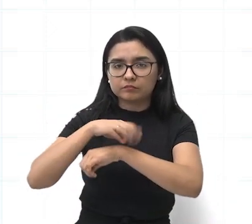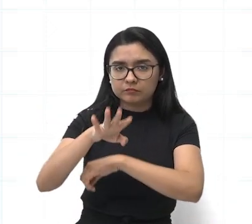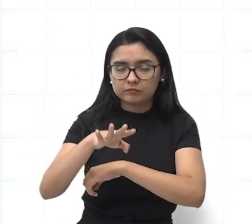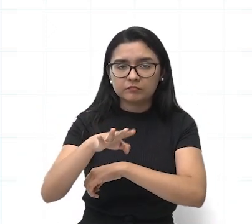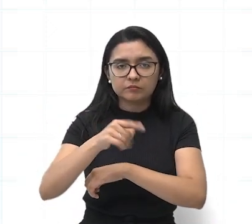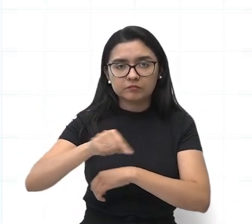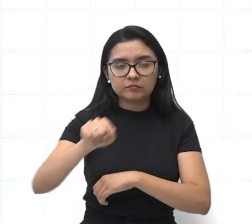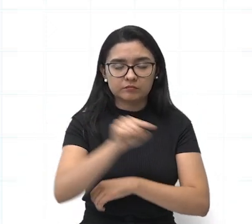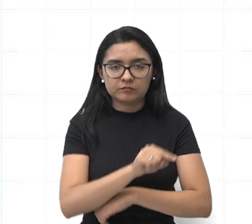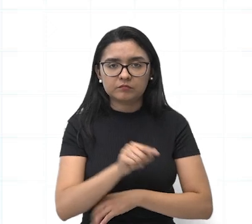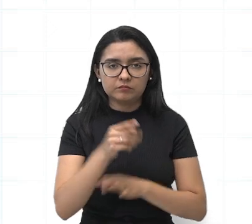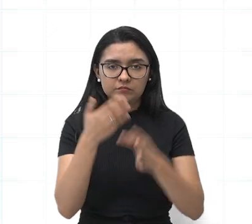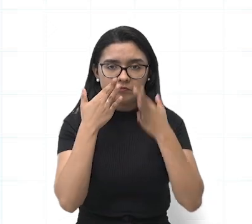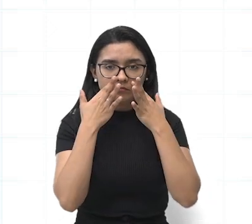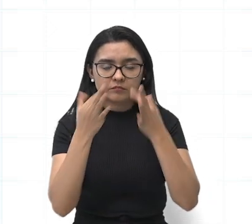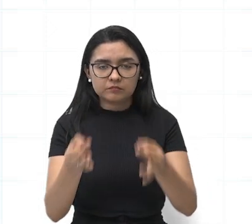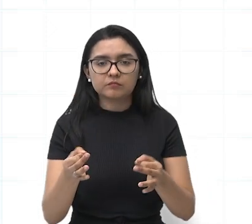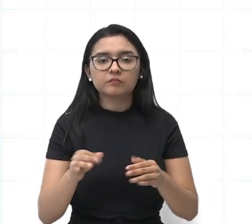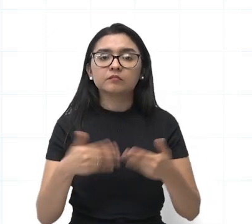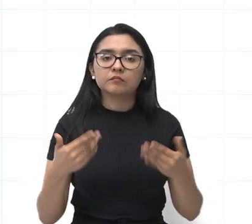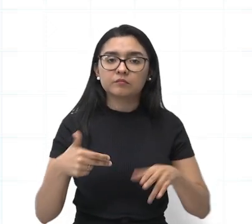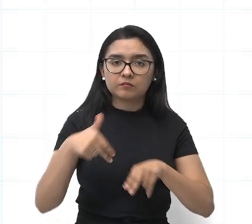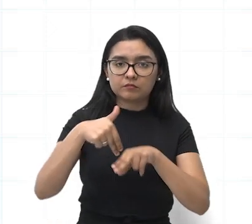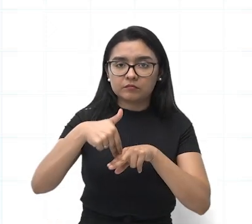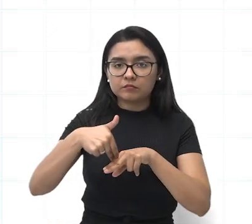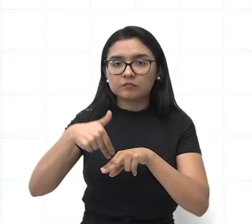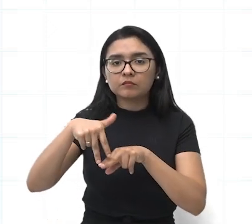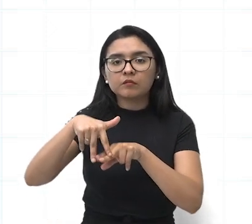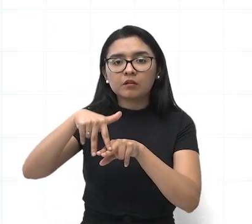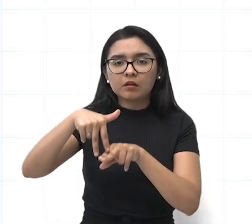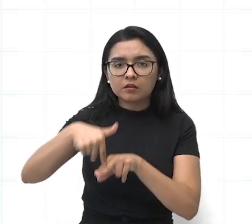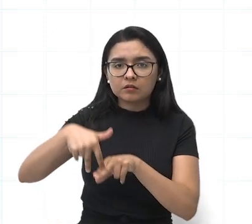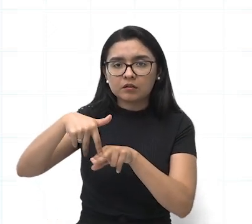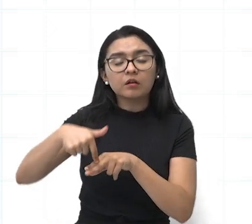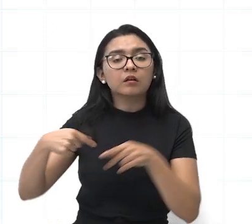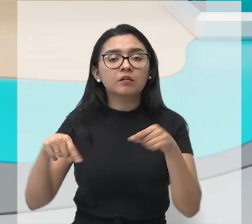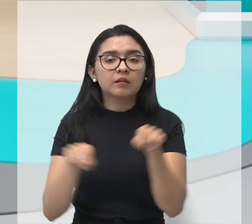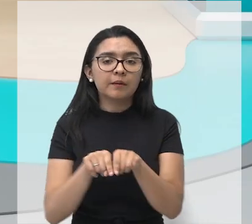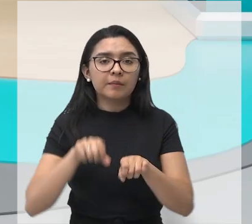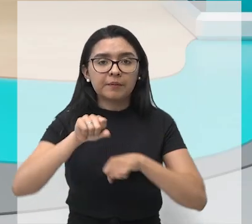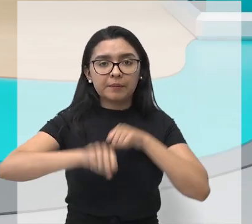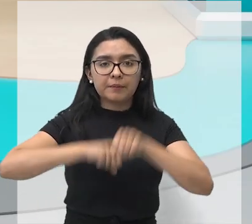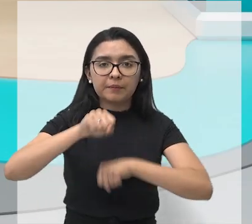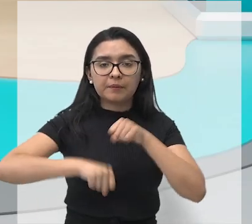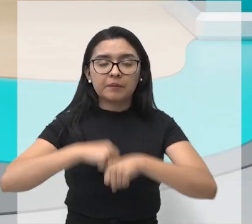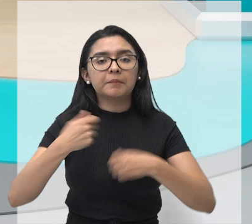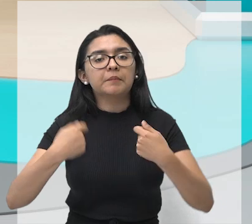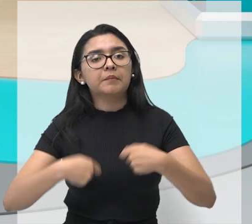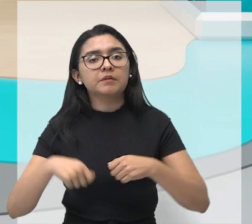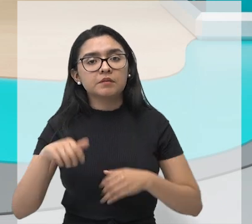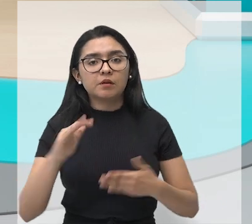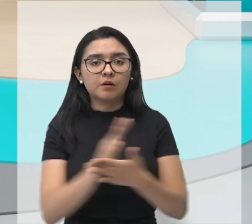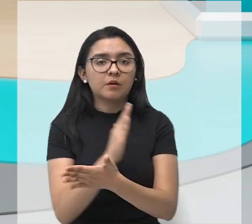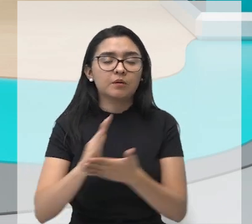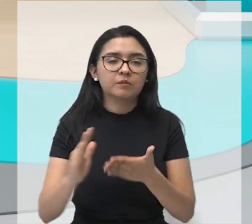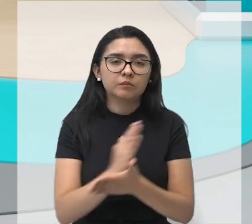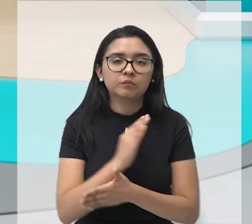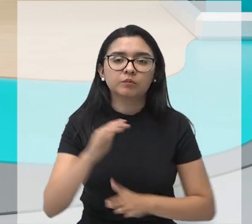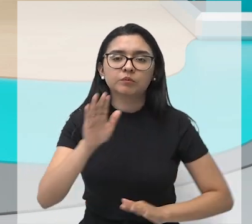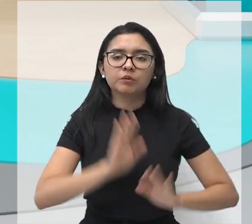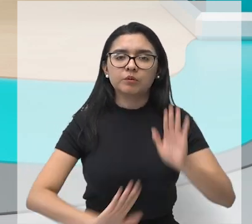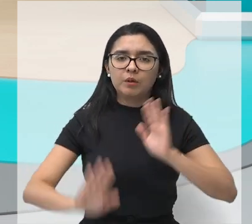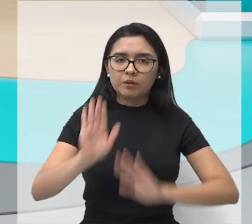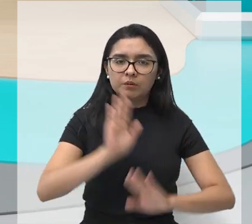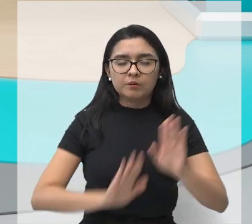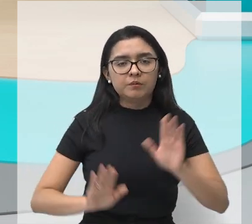na verdade, né? Tanto o skate quanto a bike, elas precisam aí de alguns cuidados para serem